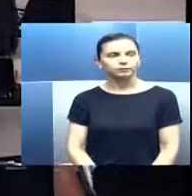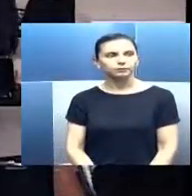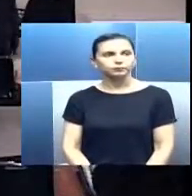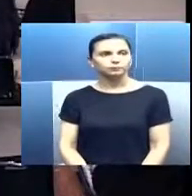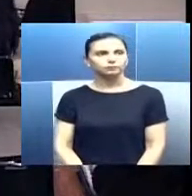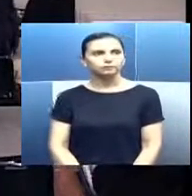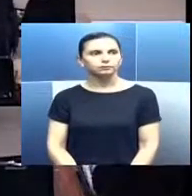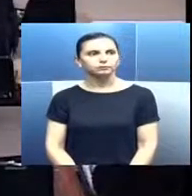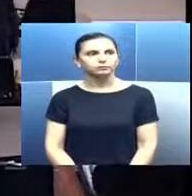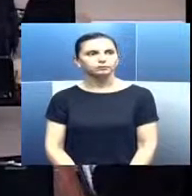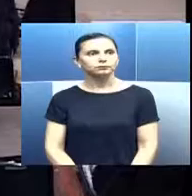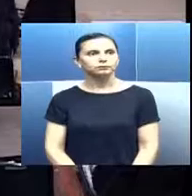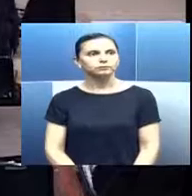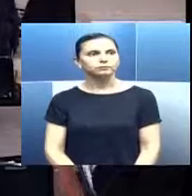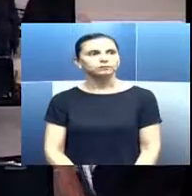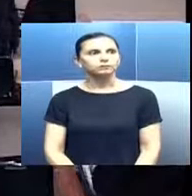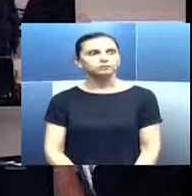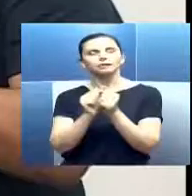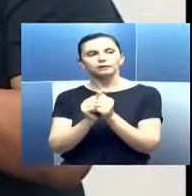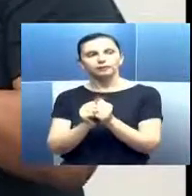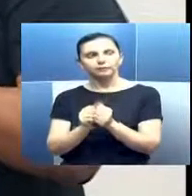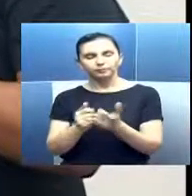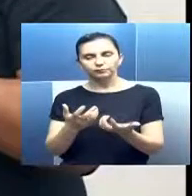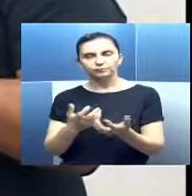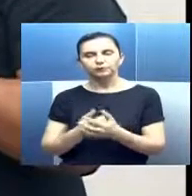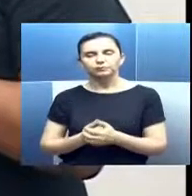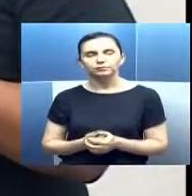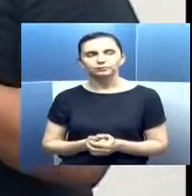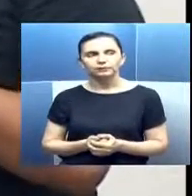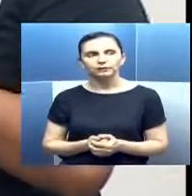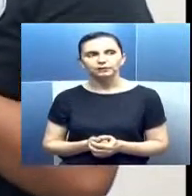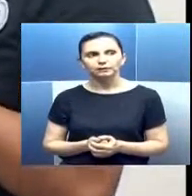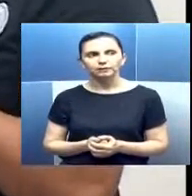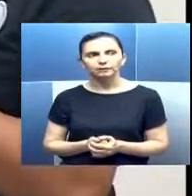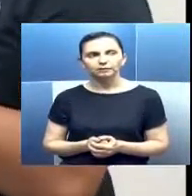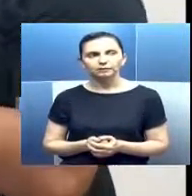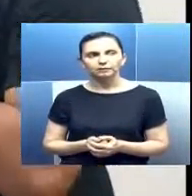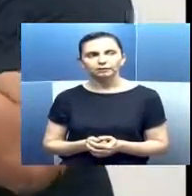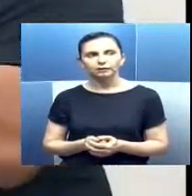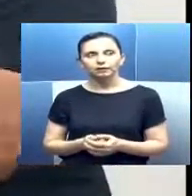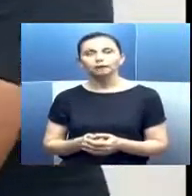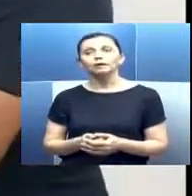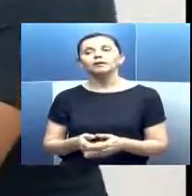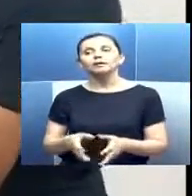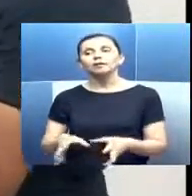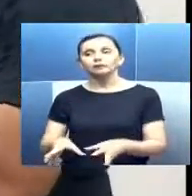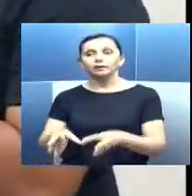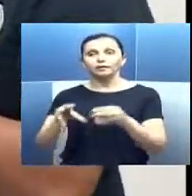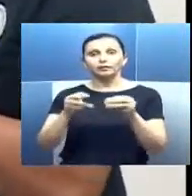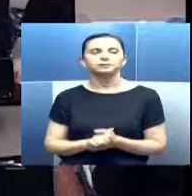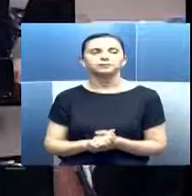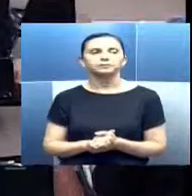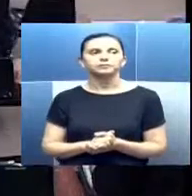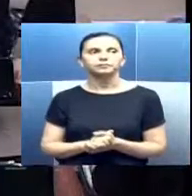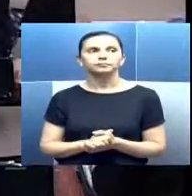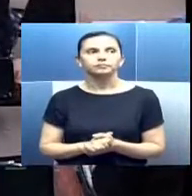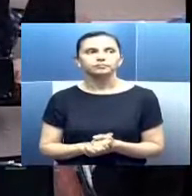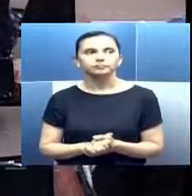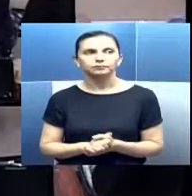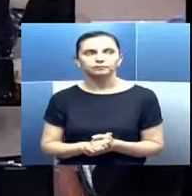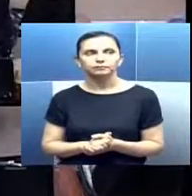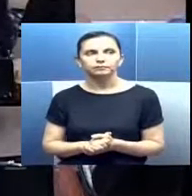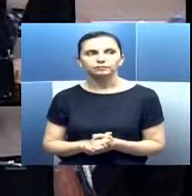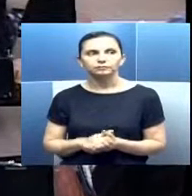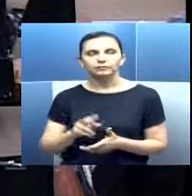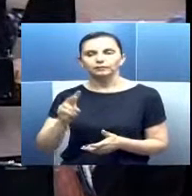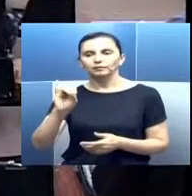informações na secretaria de obras já caramelo apresentou a opção dos vereadores fazer um requerimento com a assinatura de